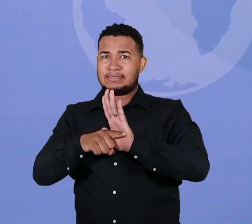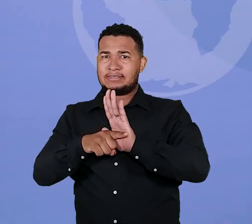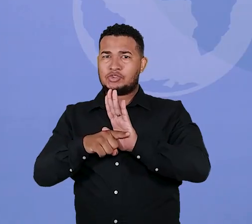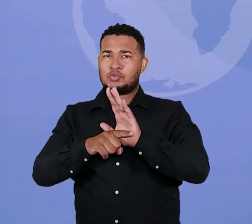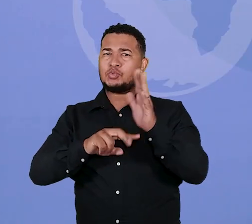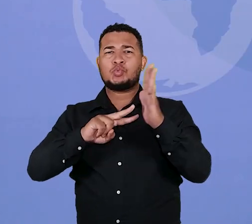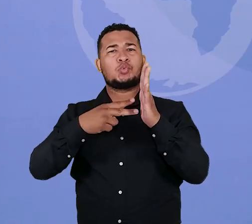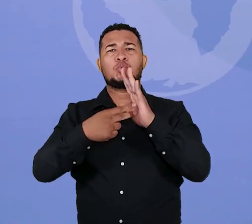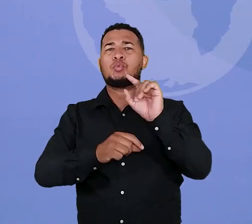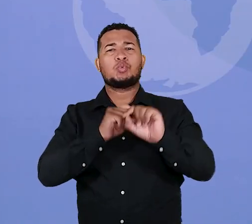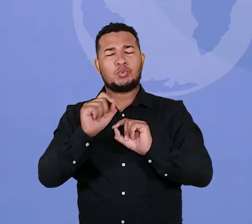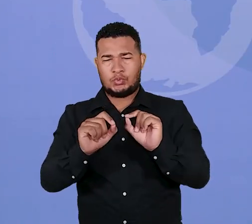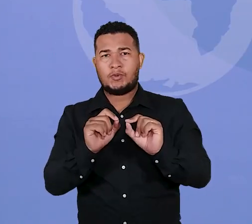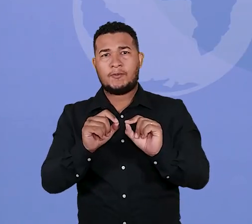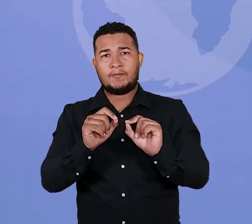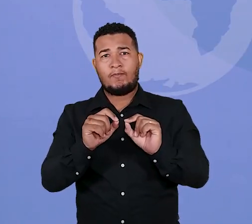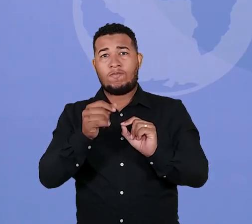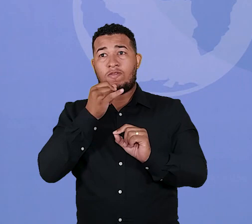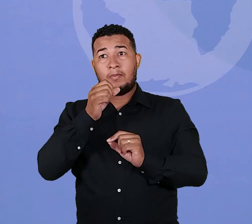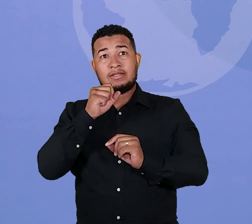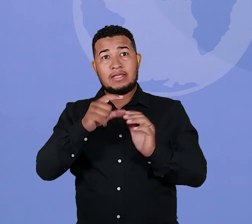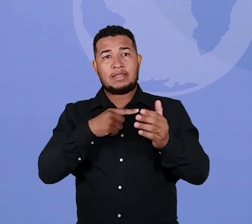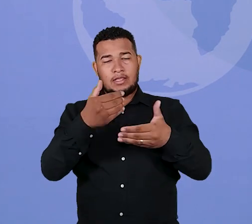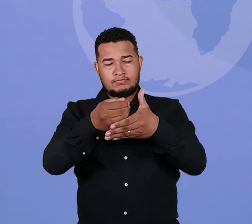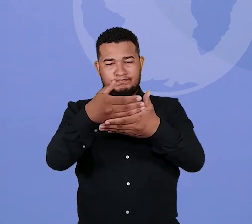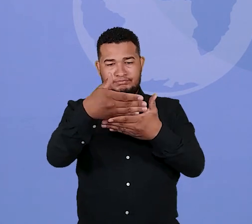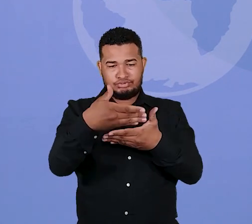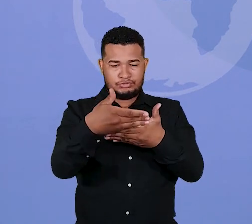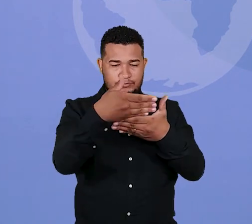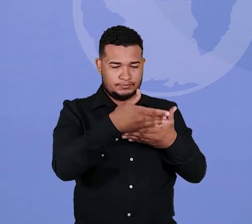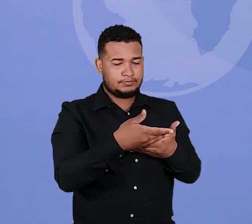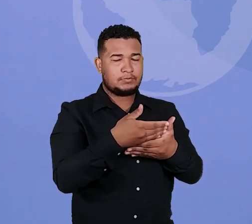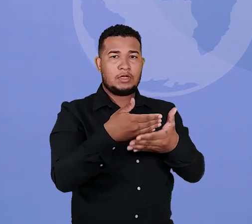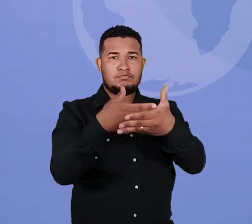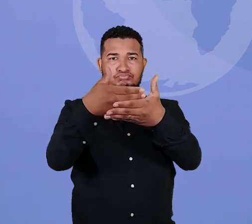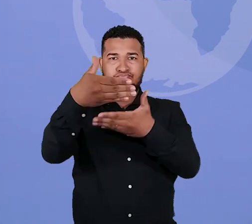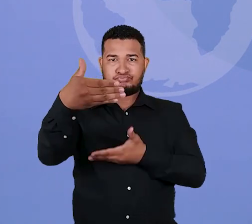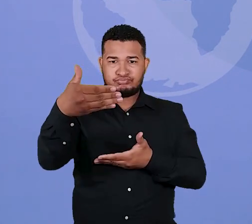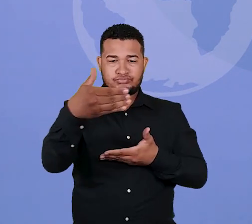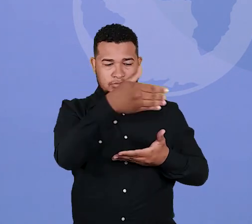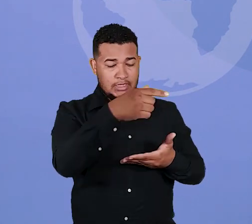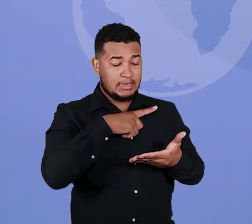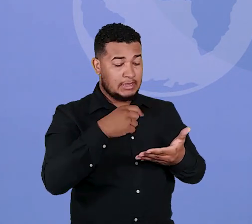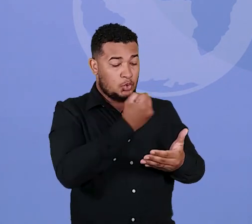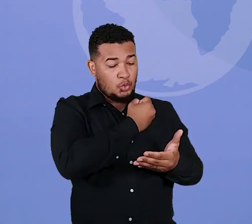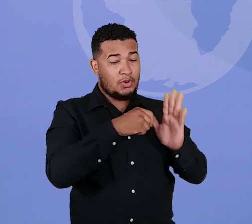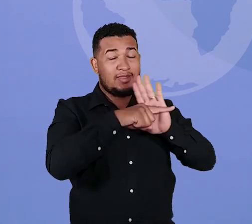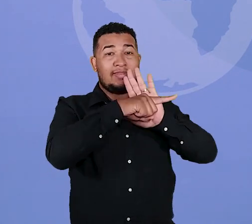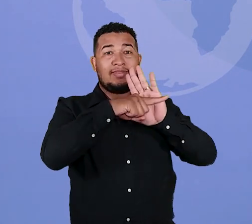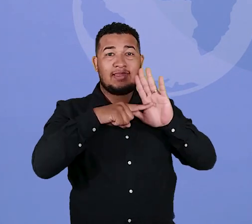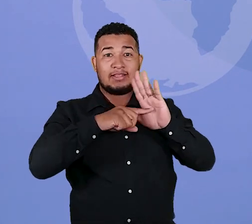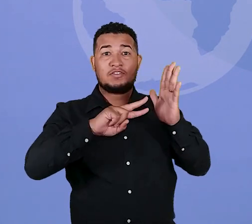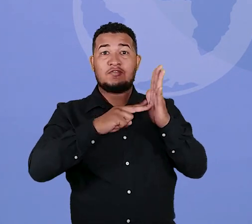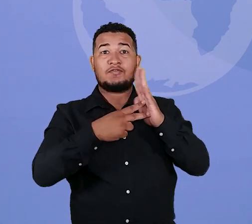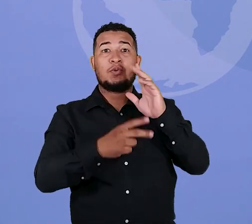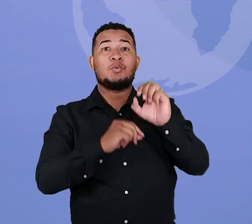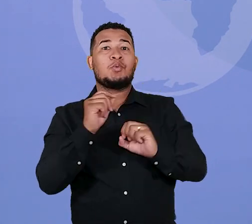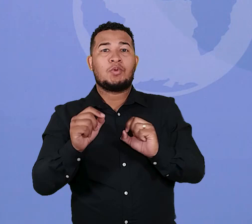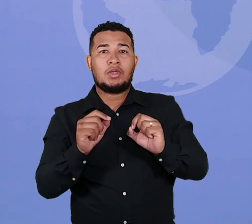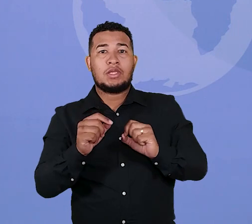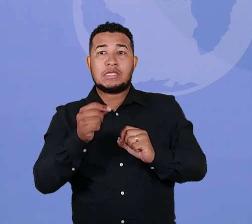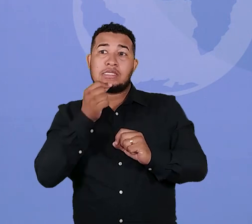negativo. O que isso quer dizer? Quando pega o extrato e tem um númerozinho lá negativo,